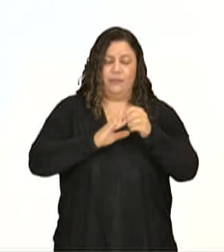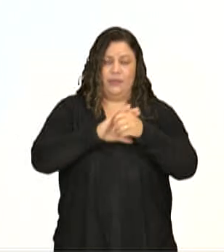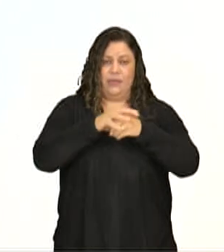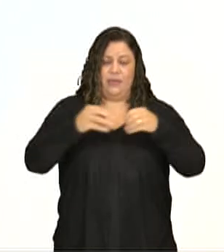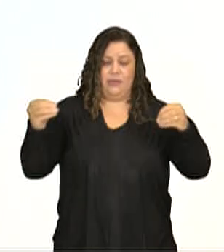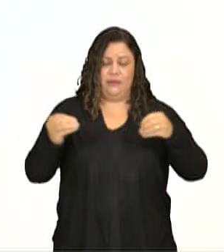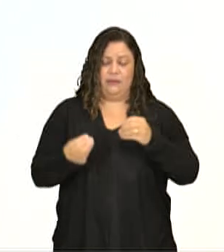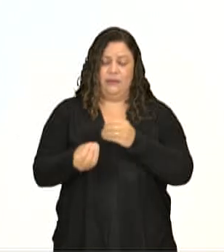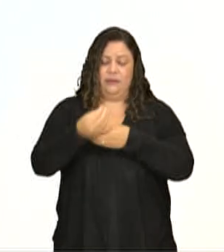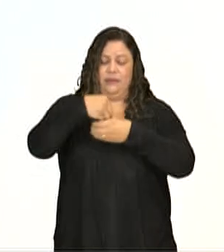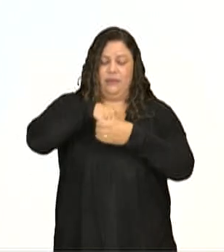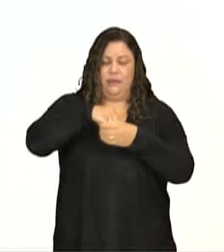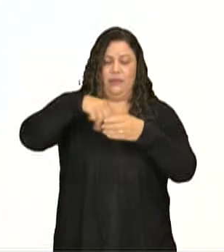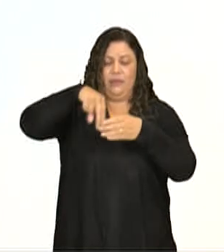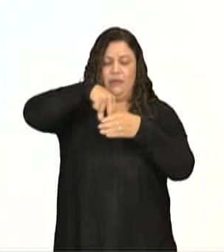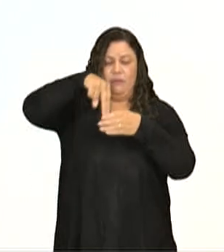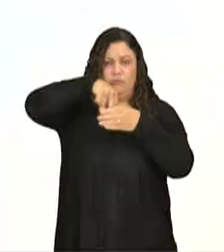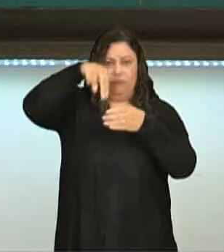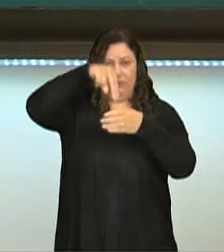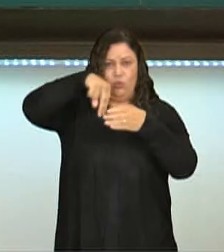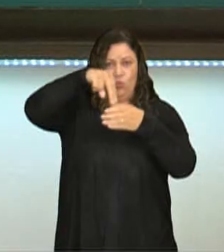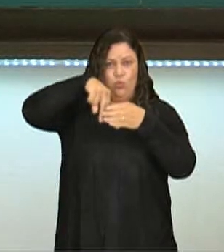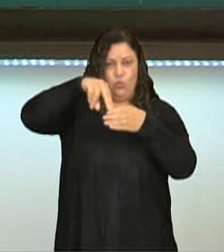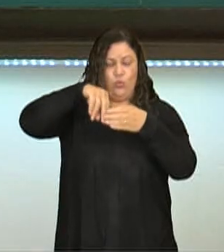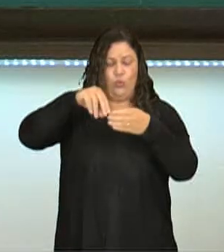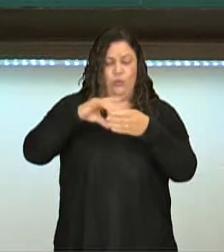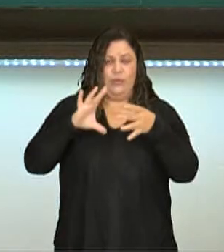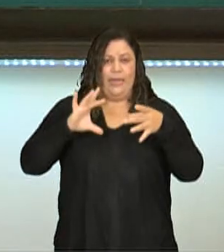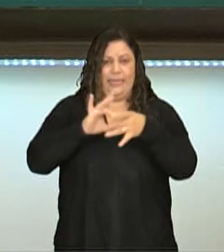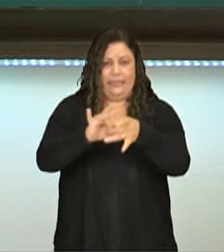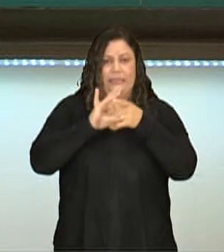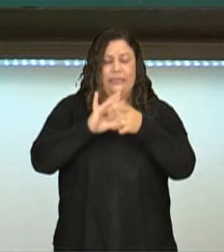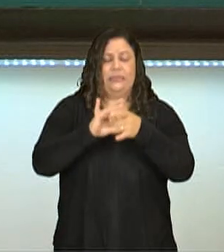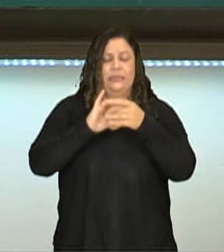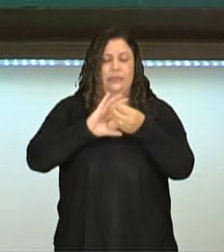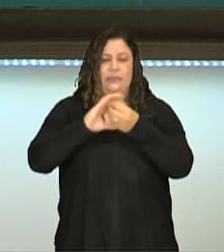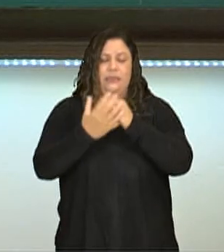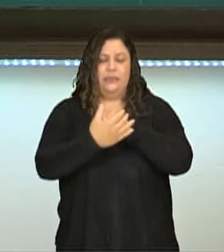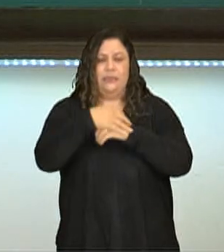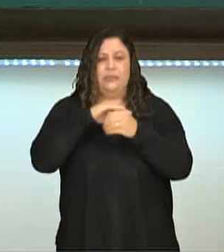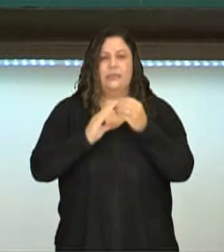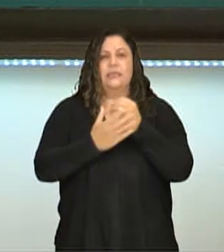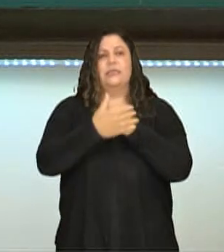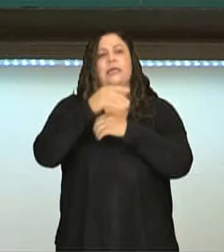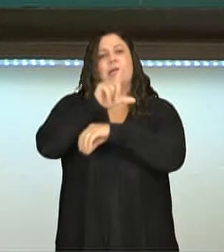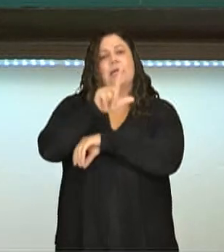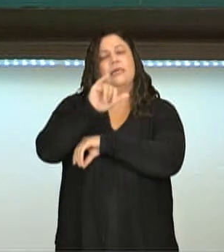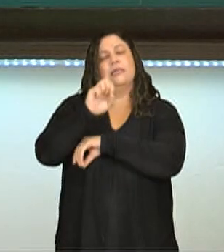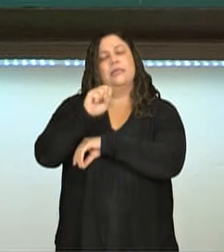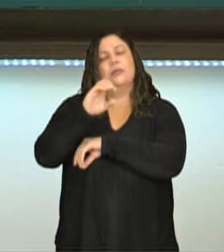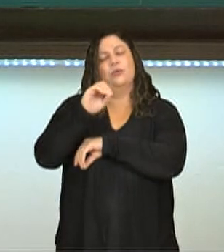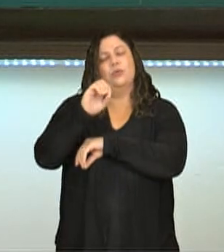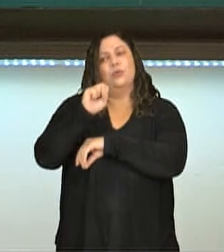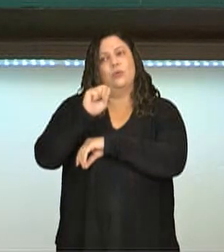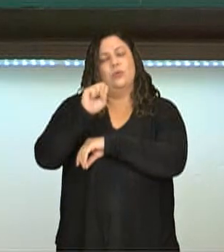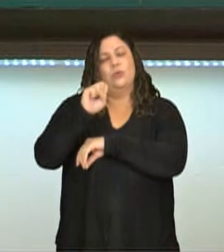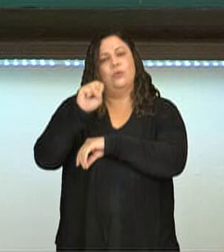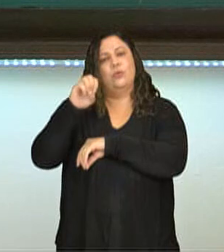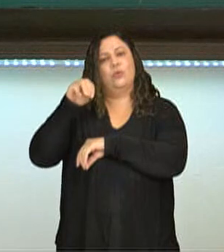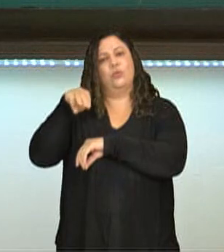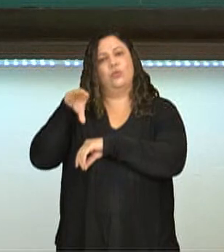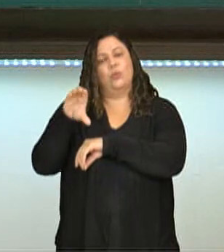no interior da célula, onde se funde depois aos lisossomos, que são as organelas específicas responsáveis ali por digerir, né,